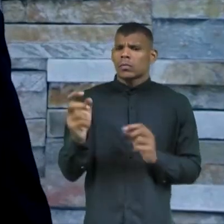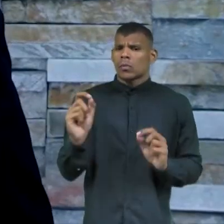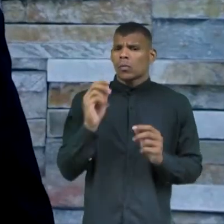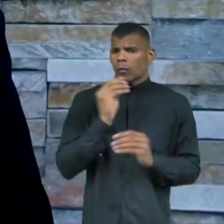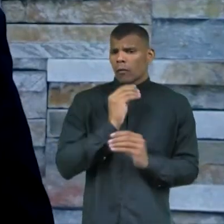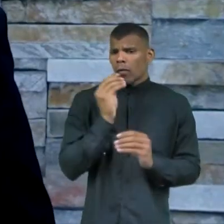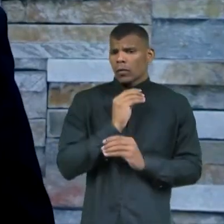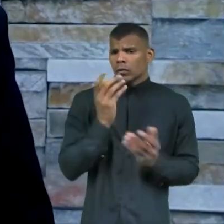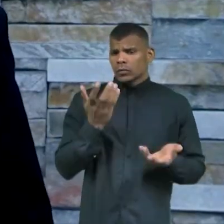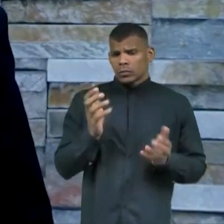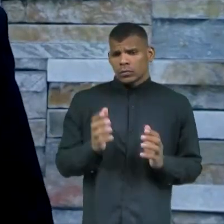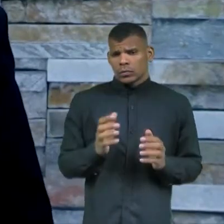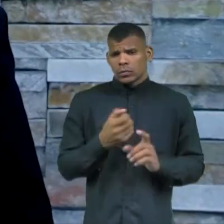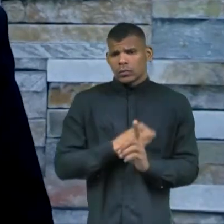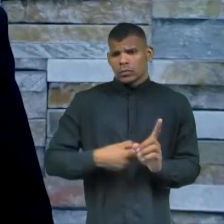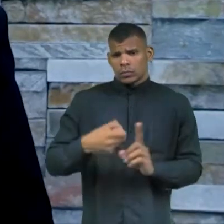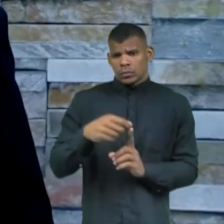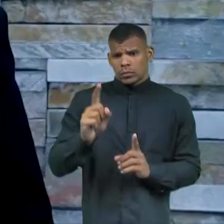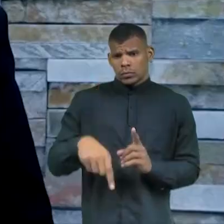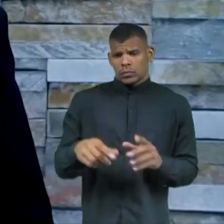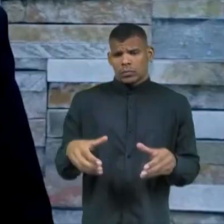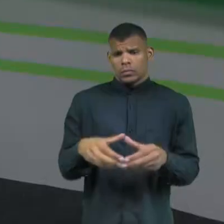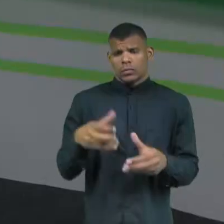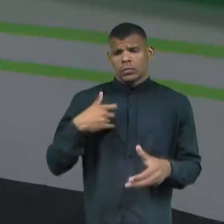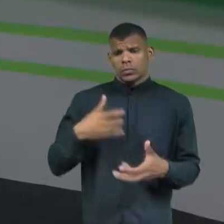da sociedade que é o idoso.